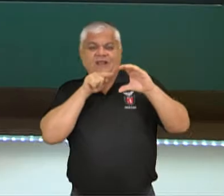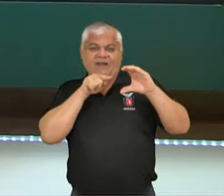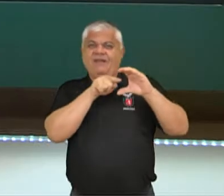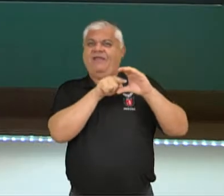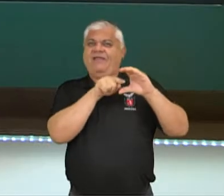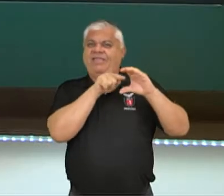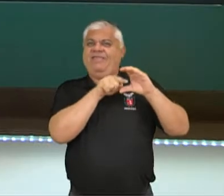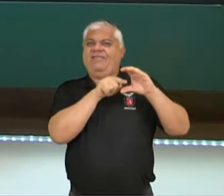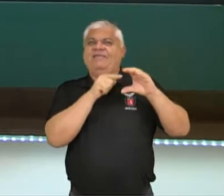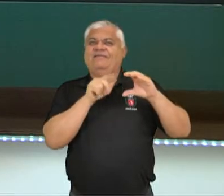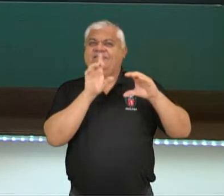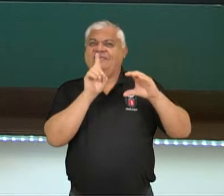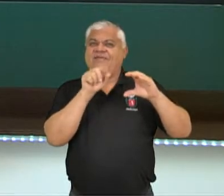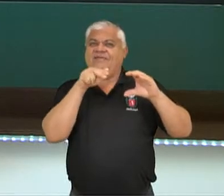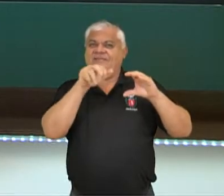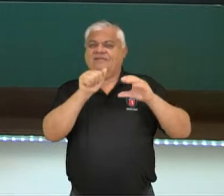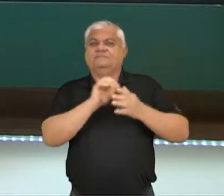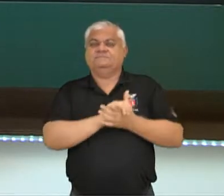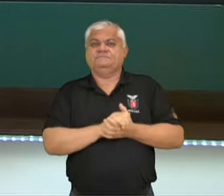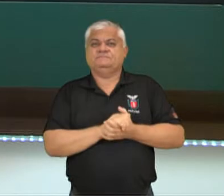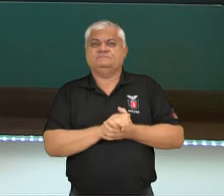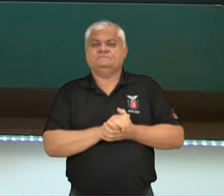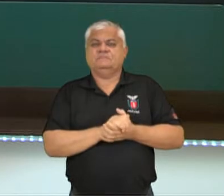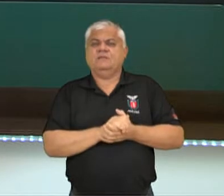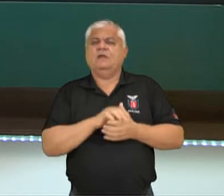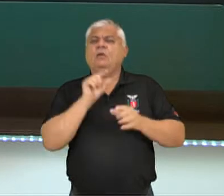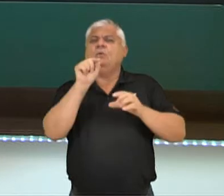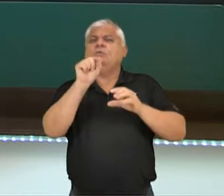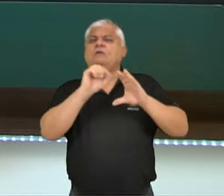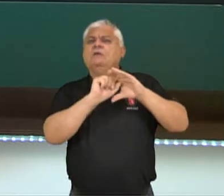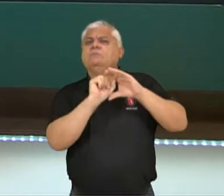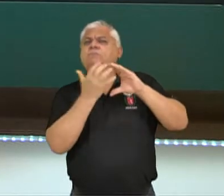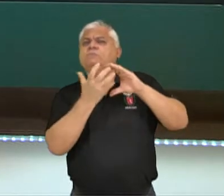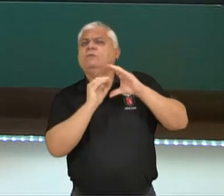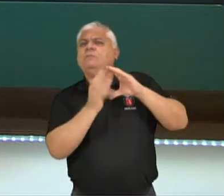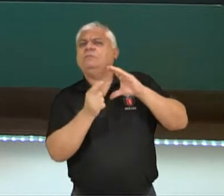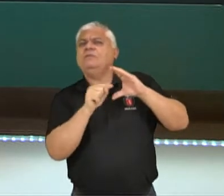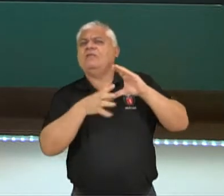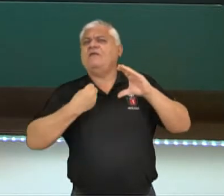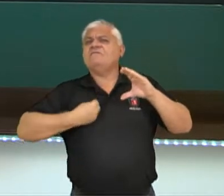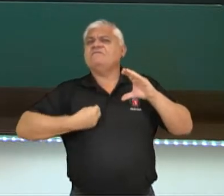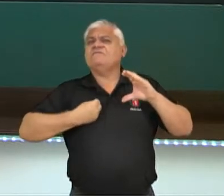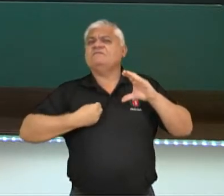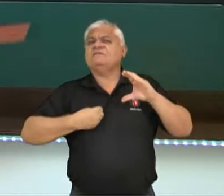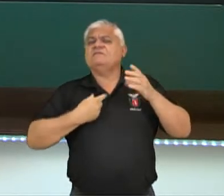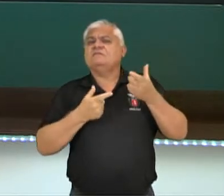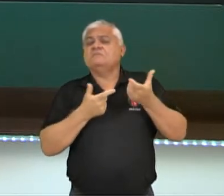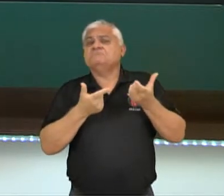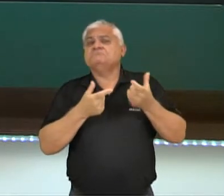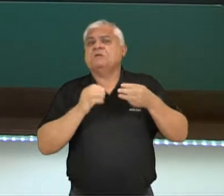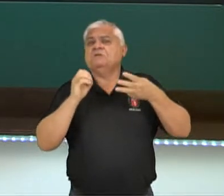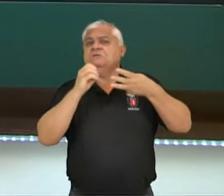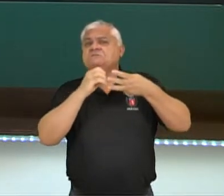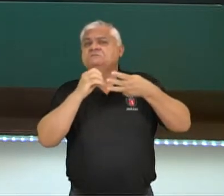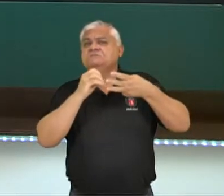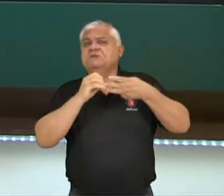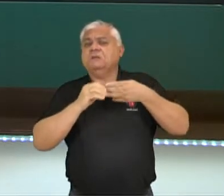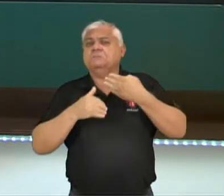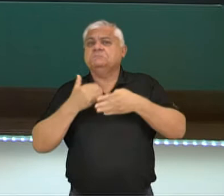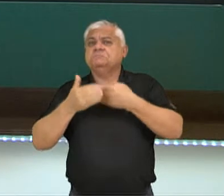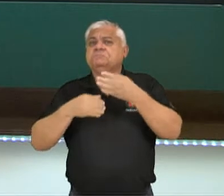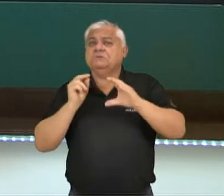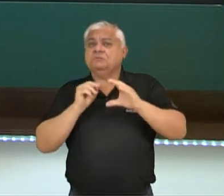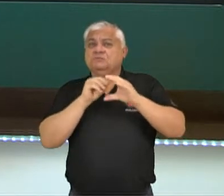lá que o DNA se encontra. Então, quais são esses eventos importantes no ciclo de vida de uma célula e que vão ocorrer no